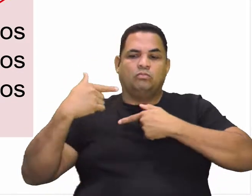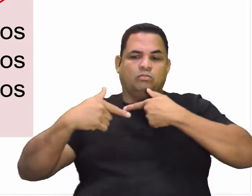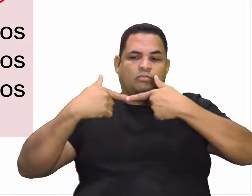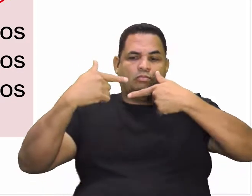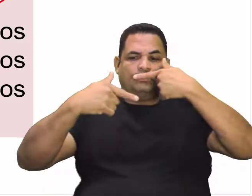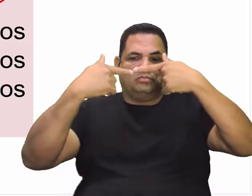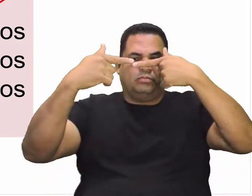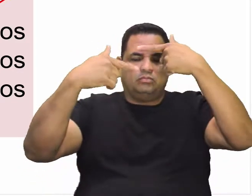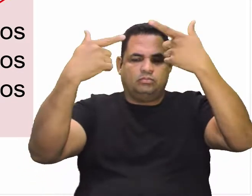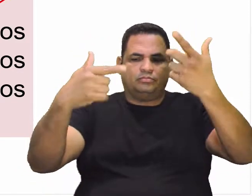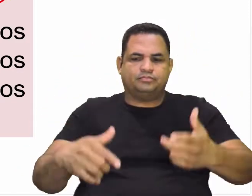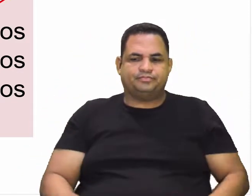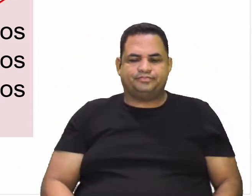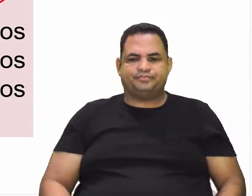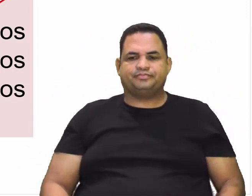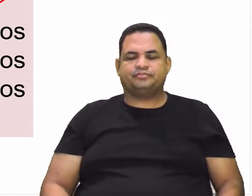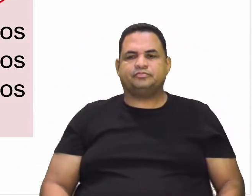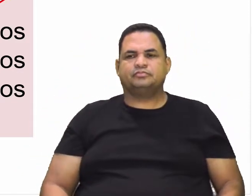comigo.